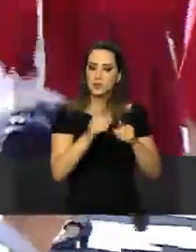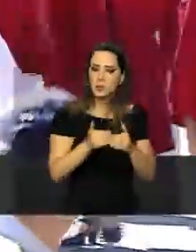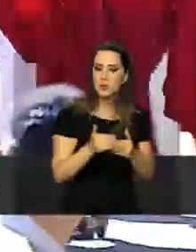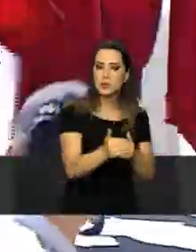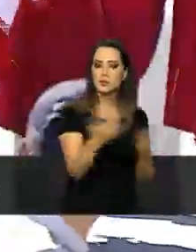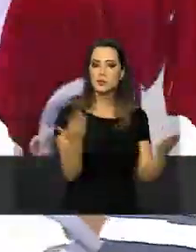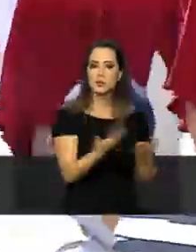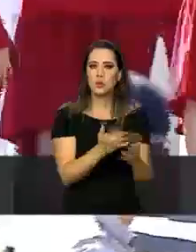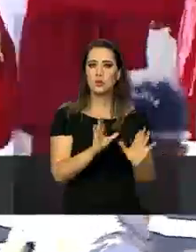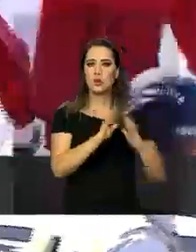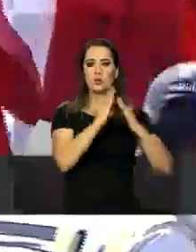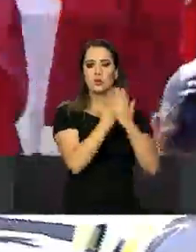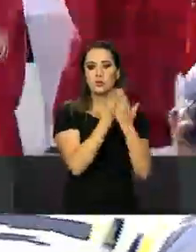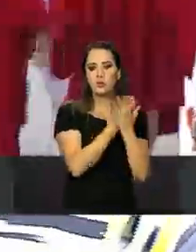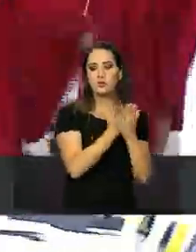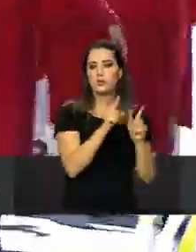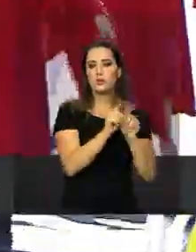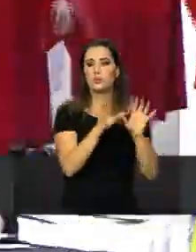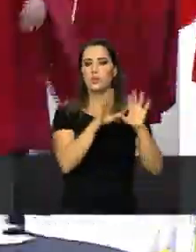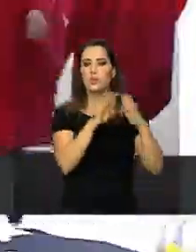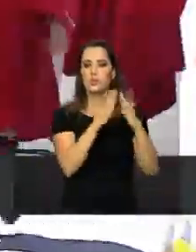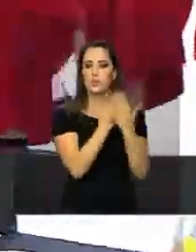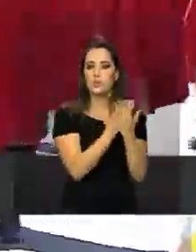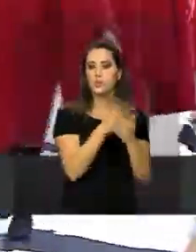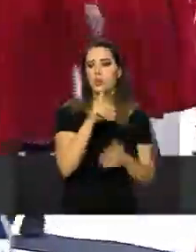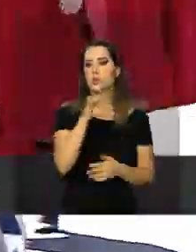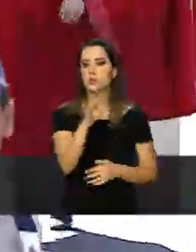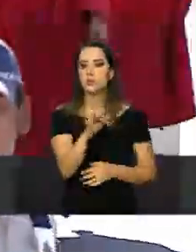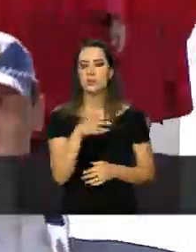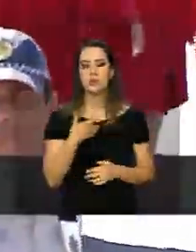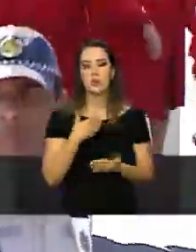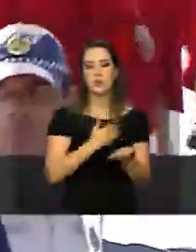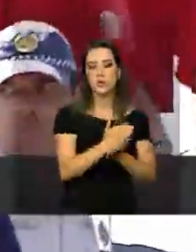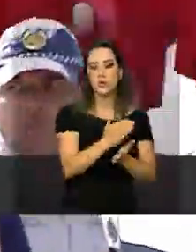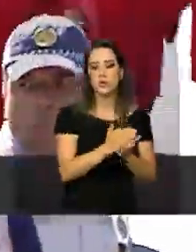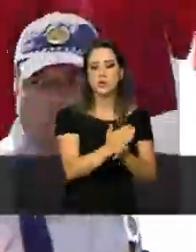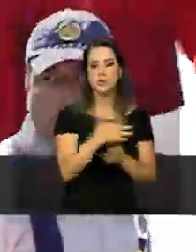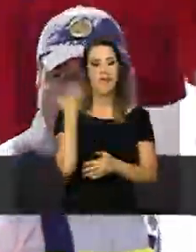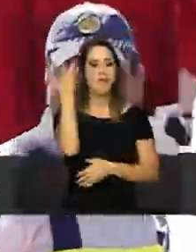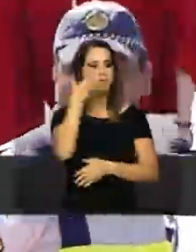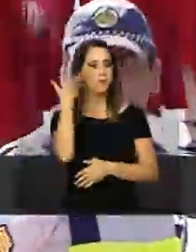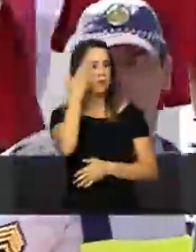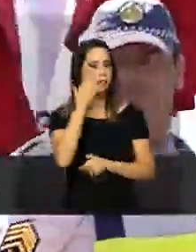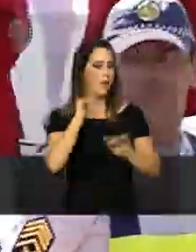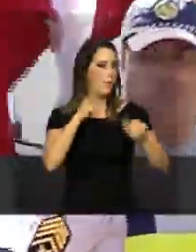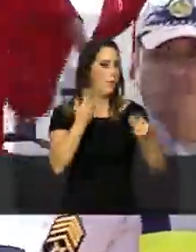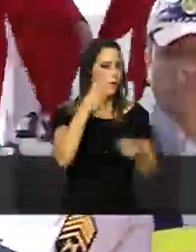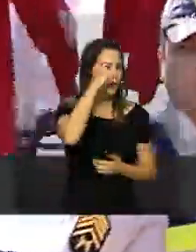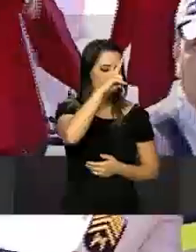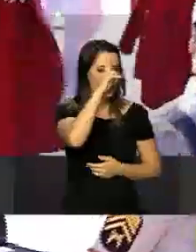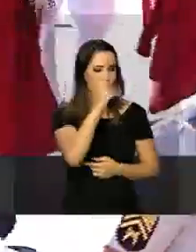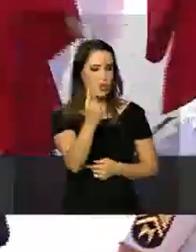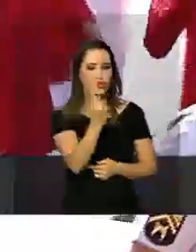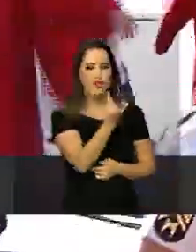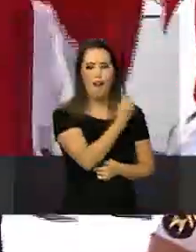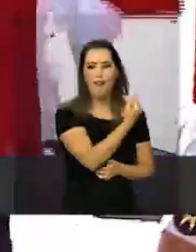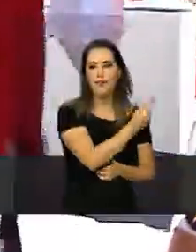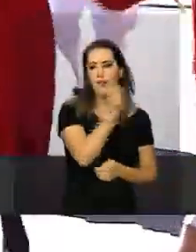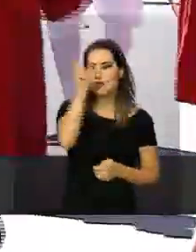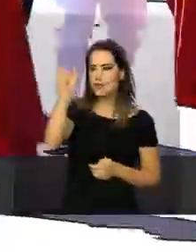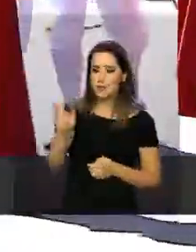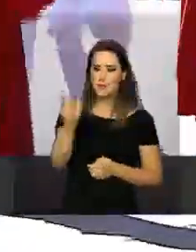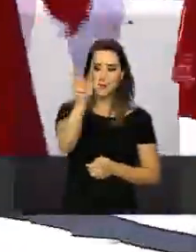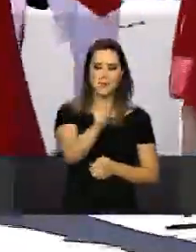agora as escolas do Distrito Federal irão contar a história de cada um desses